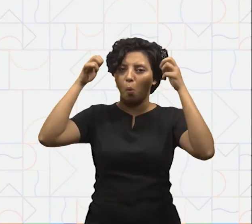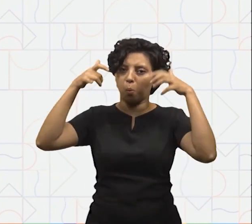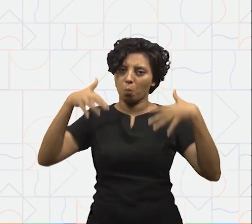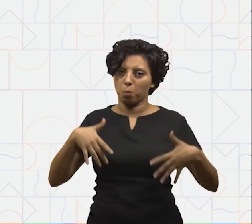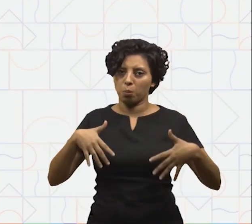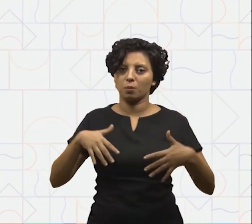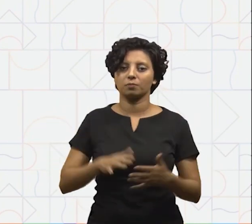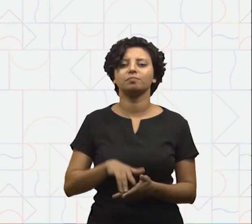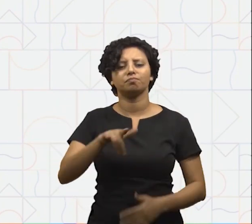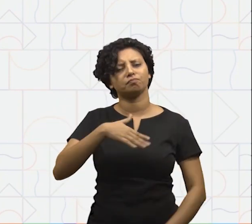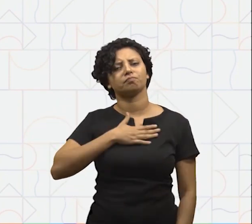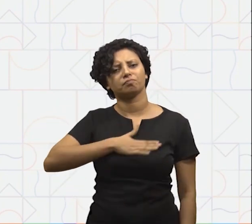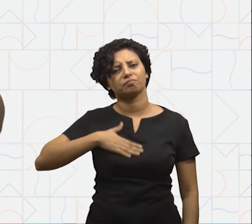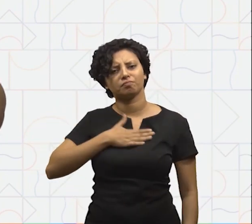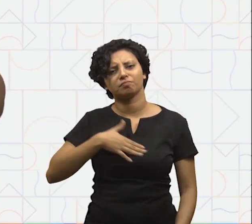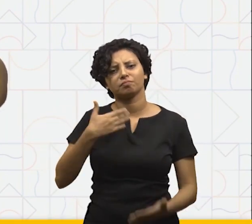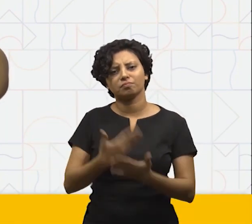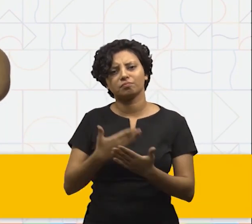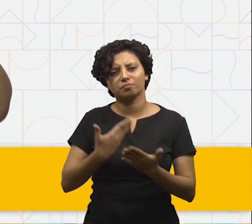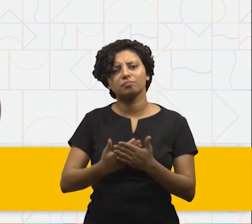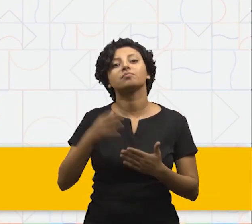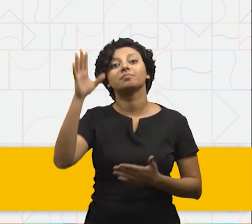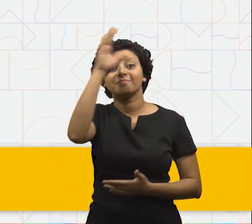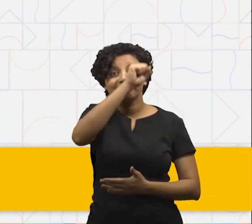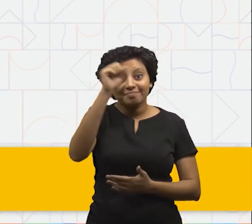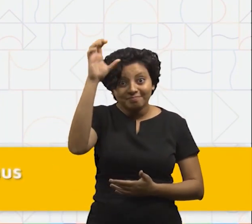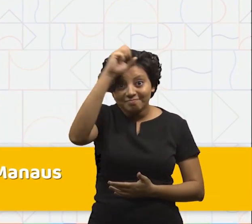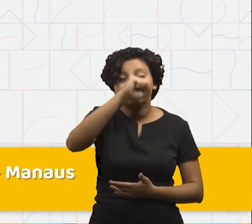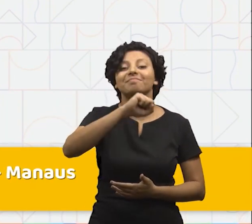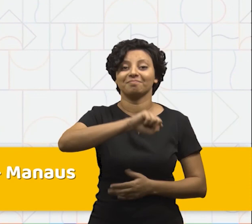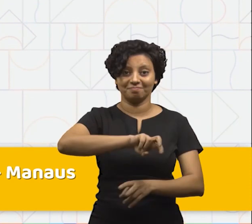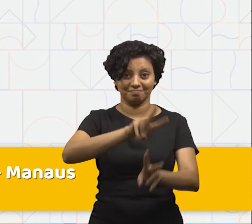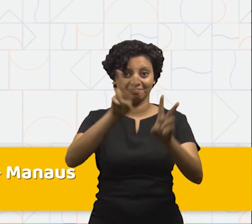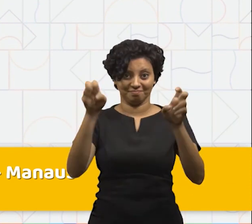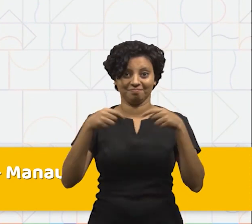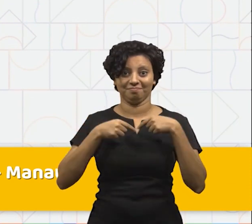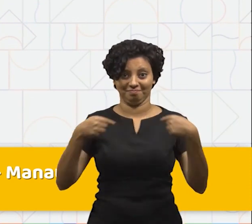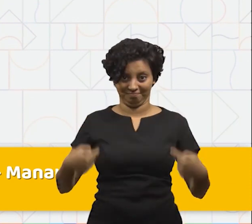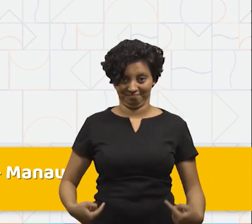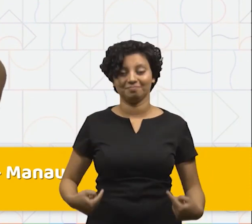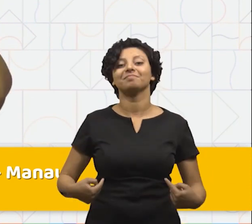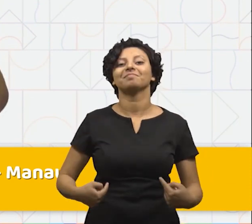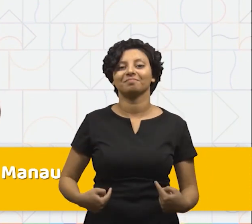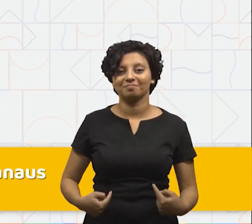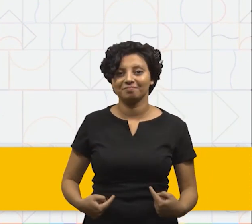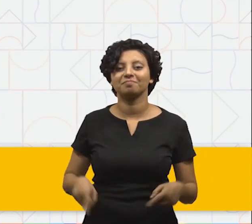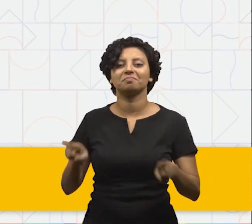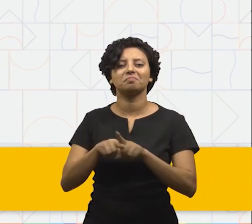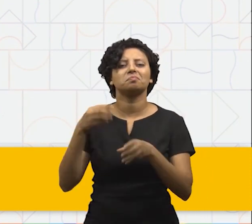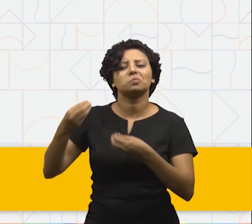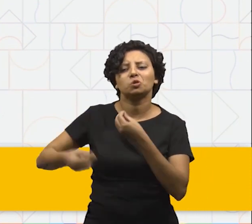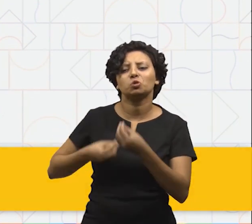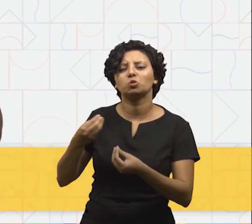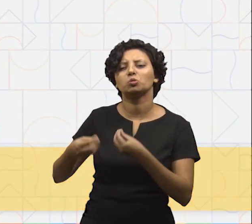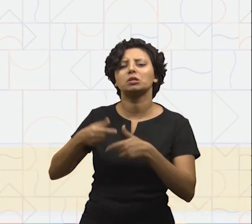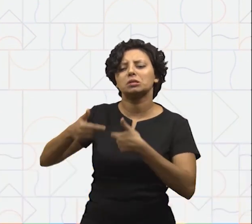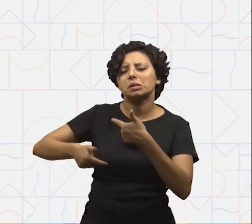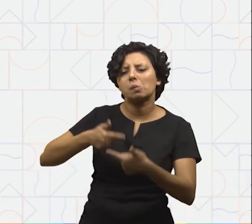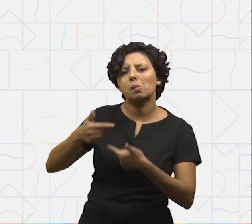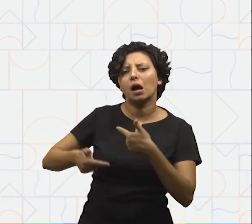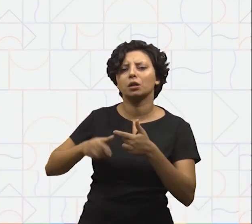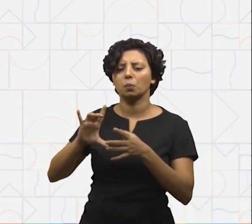Você gostou da nossa aula? Aprendeu muito sobre os sistemas do corpo humano, o funcionamento deles de